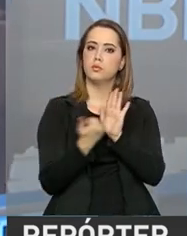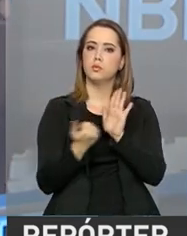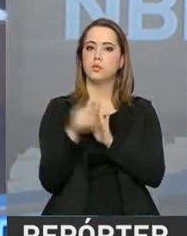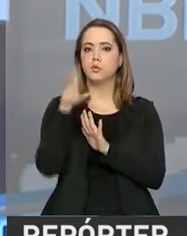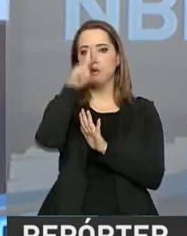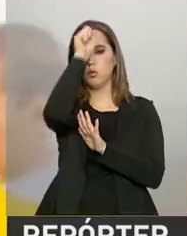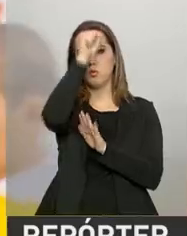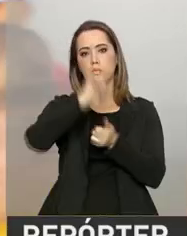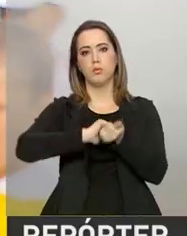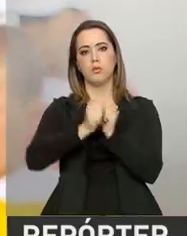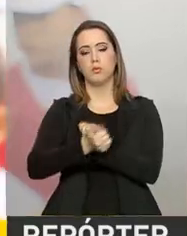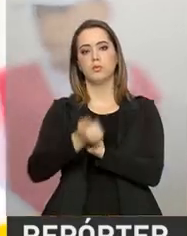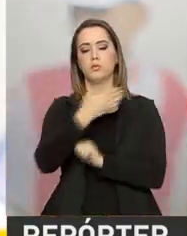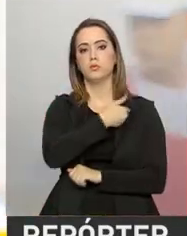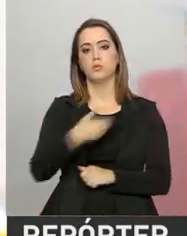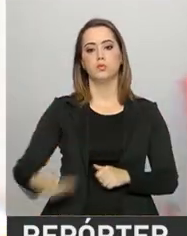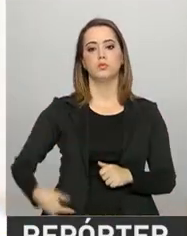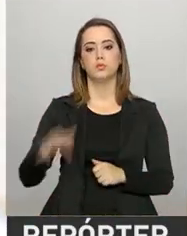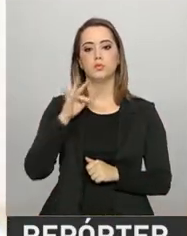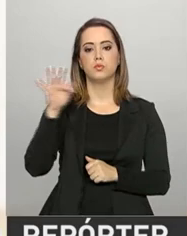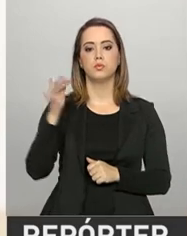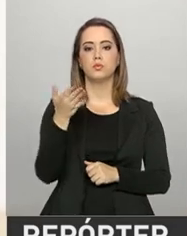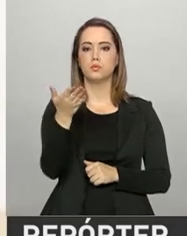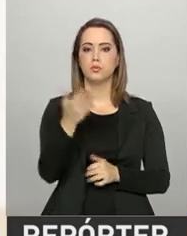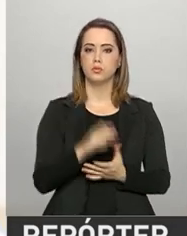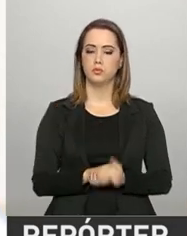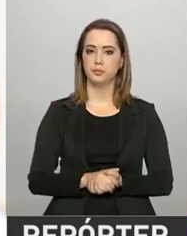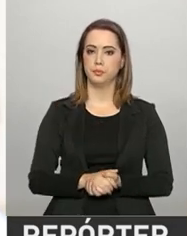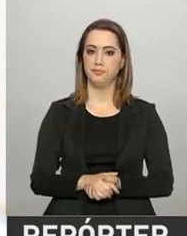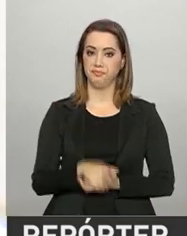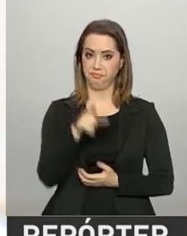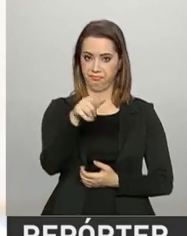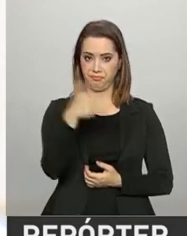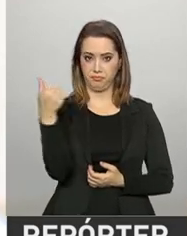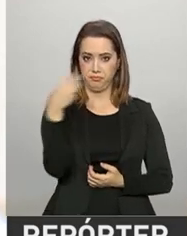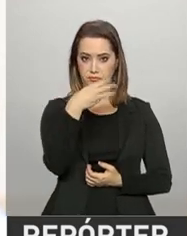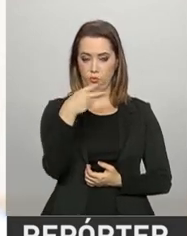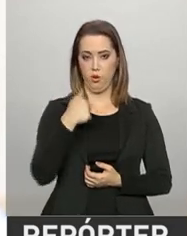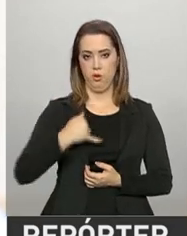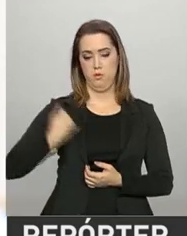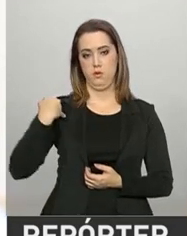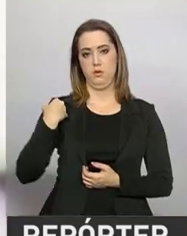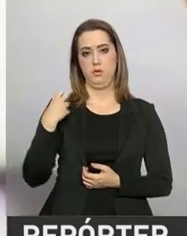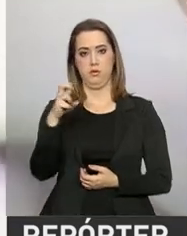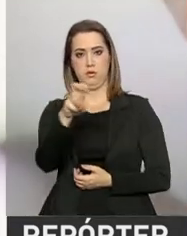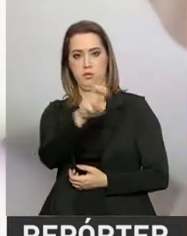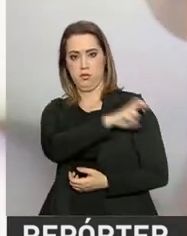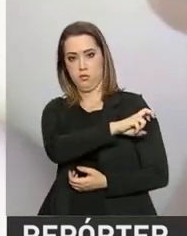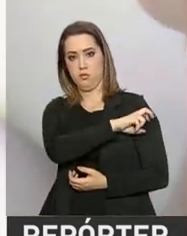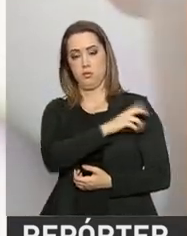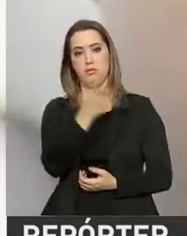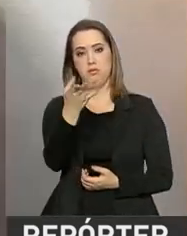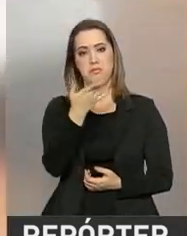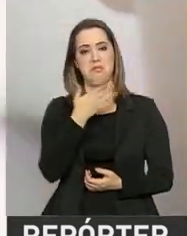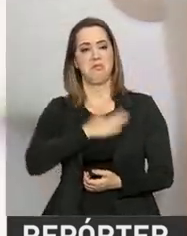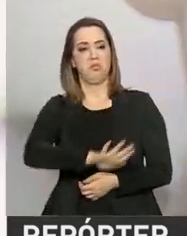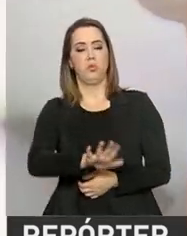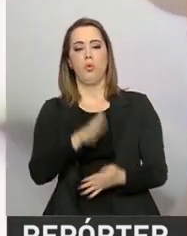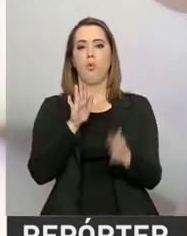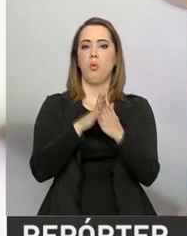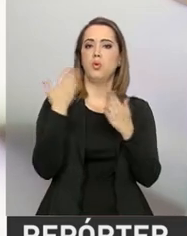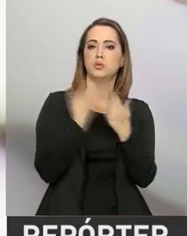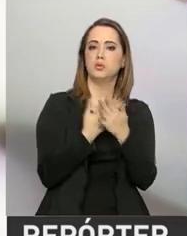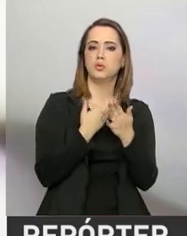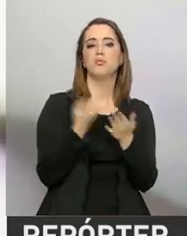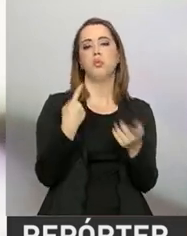federal. O Samuel tem 13 anos e ainda está no 5º ano do ensino fundamental. Ele não gostava de estudar e